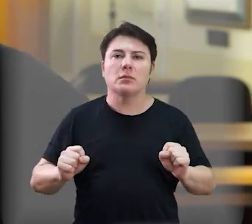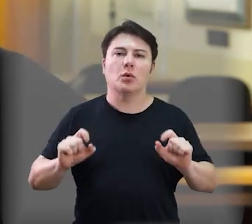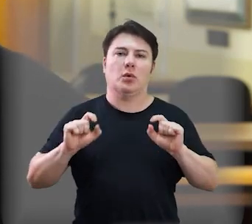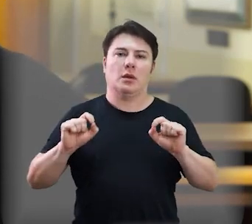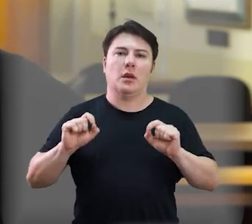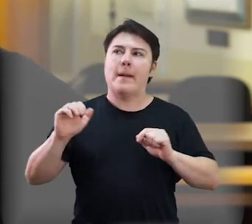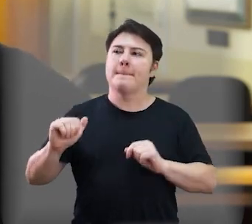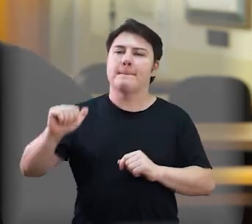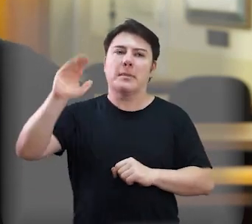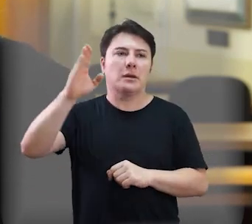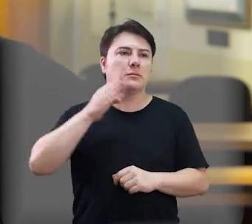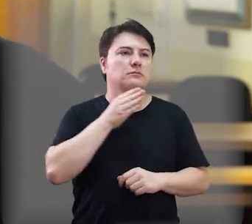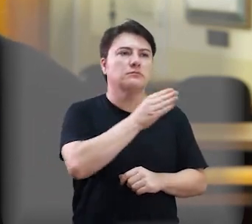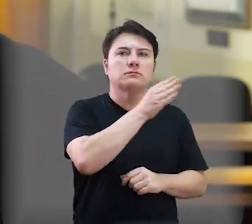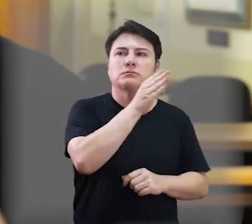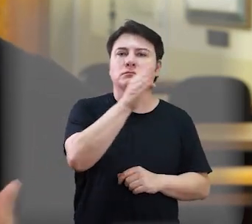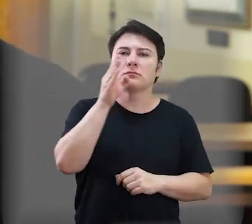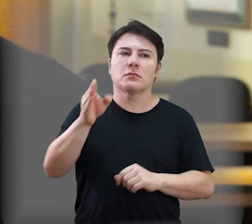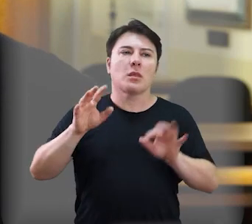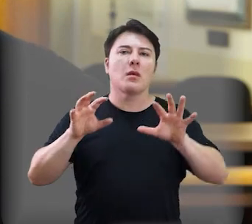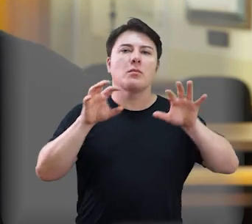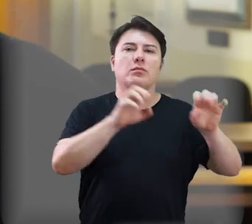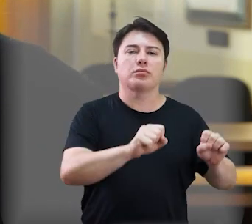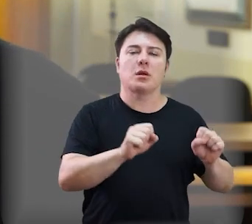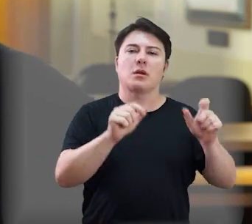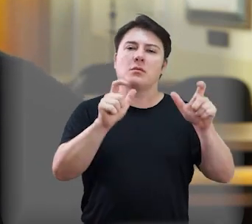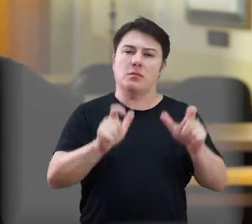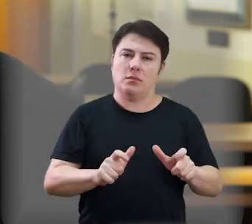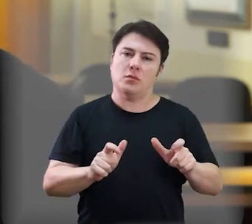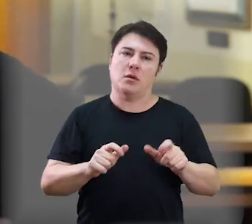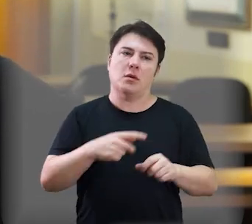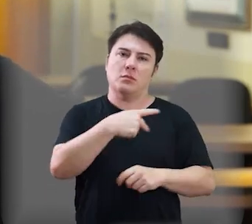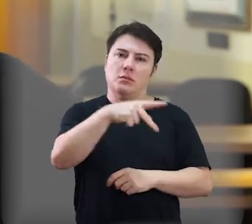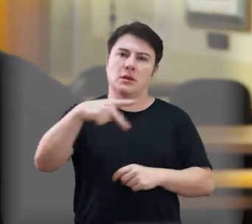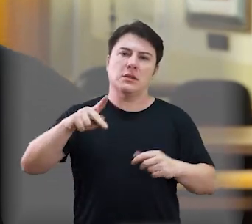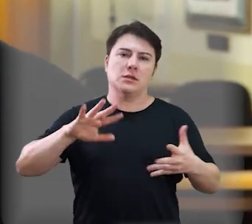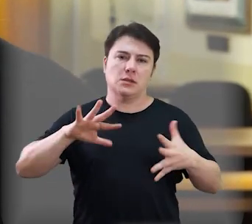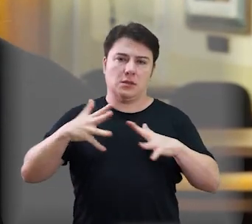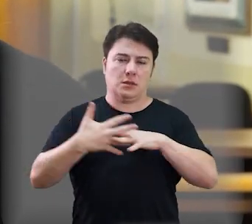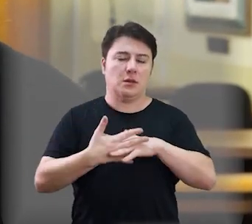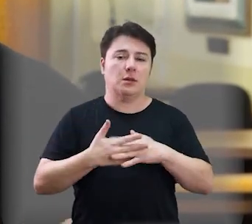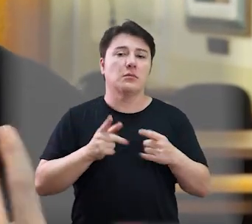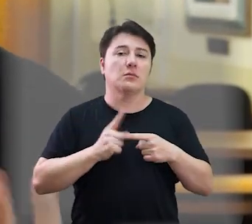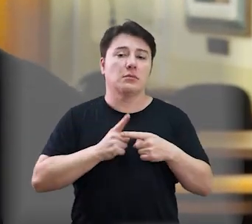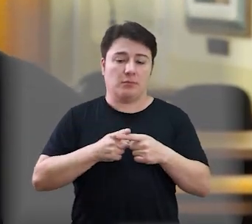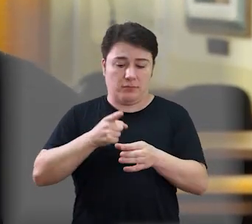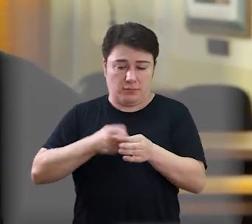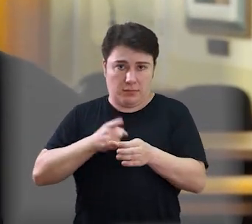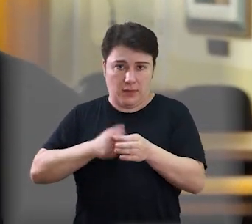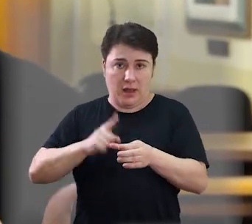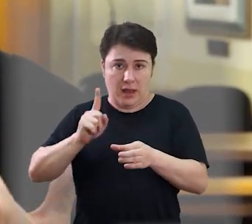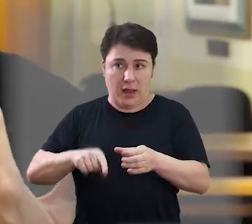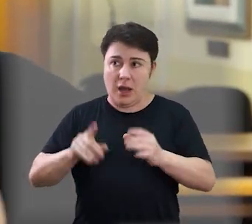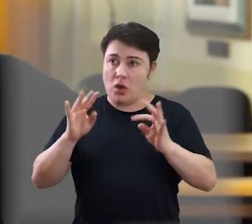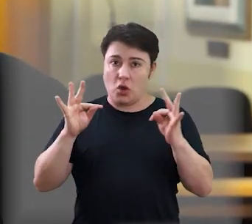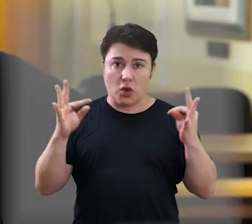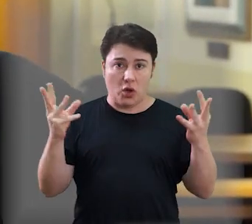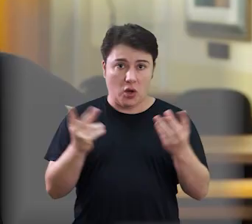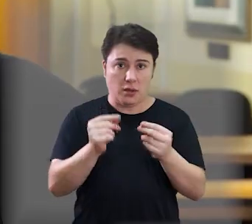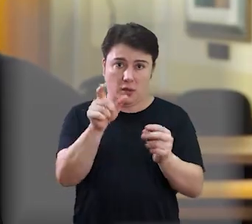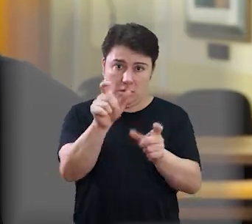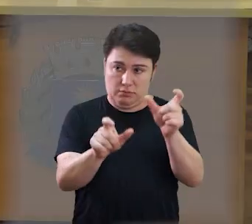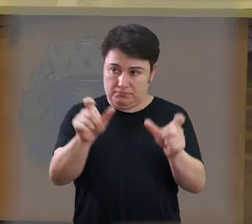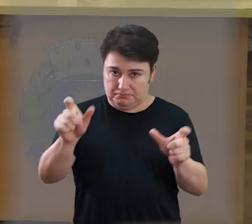possam cada vez mais fazer uso e ocupação desses espaços pela cidadania, porque a cidade ela tem que ser de todas